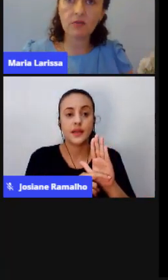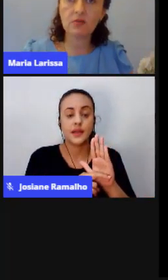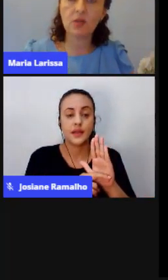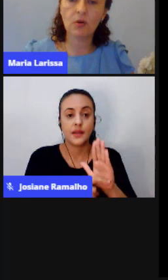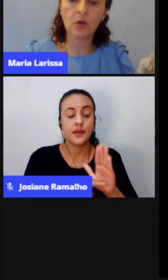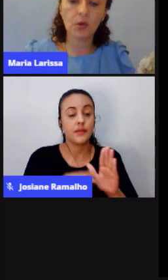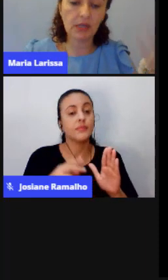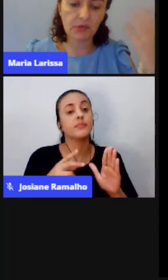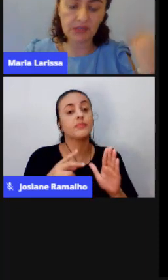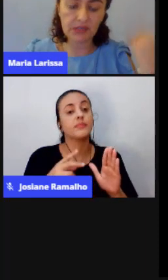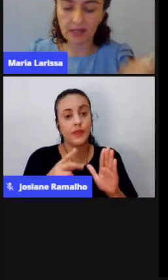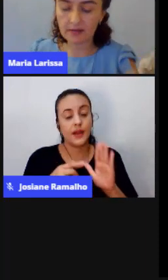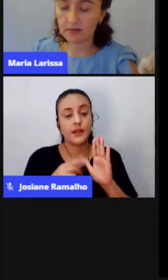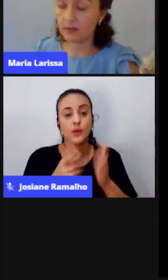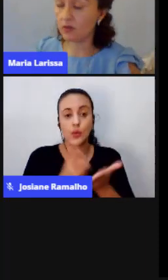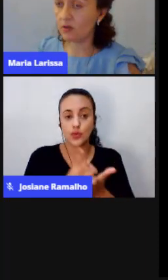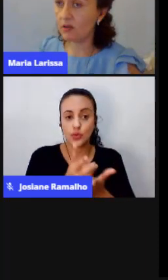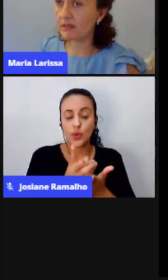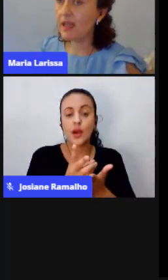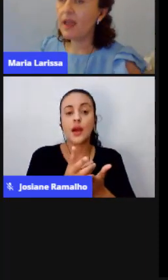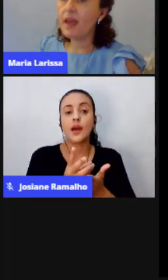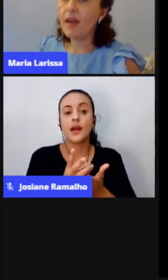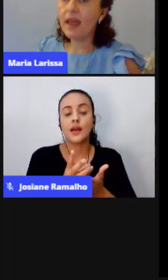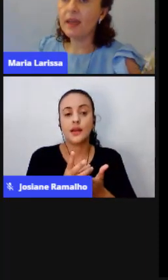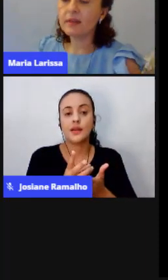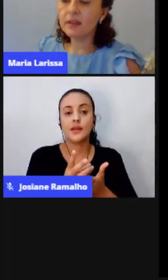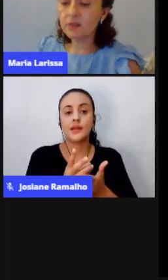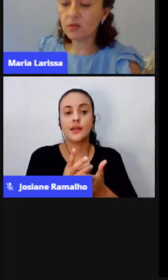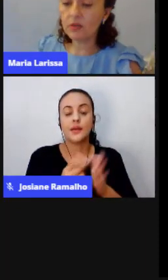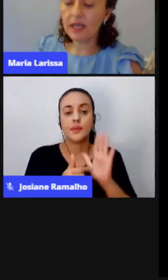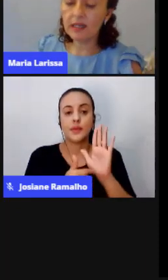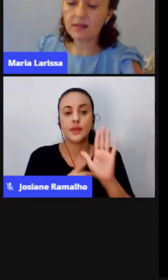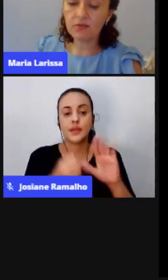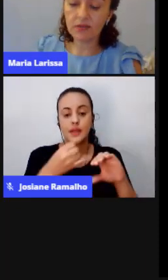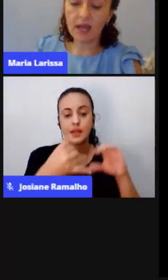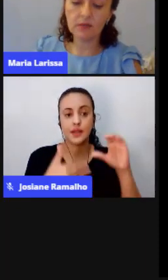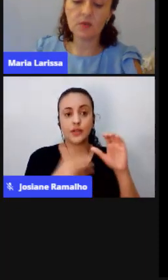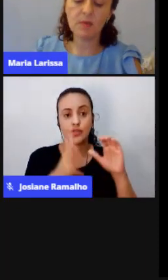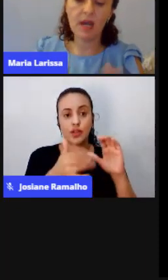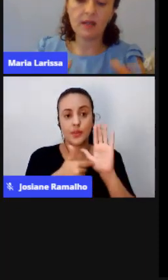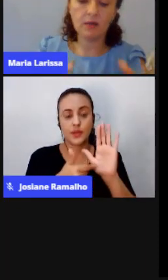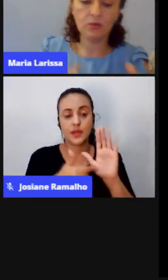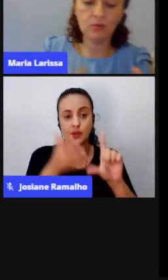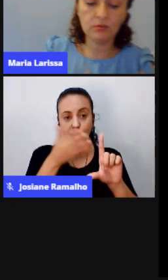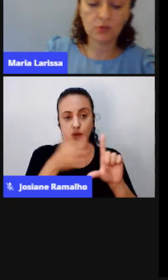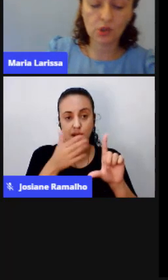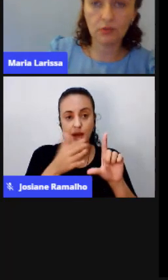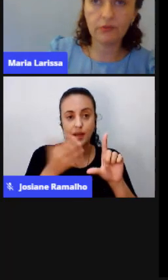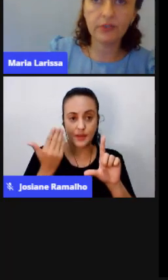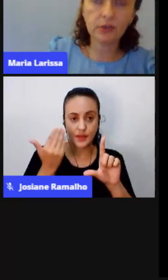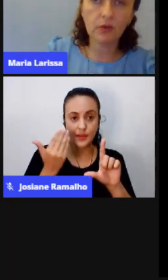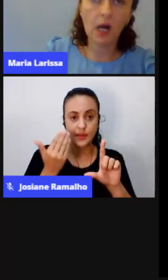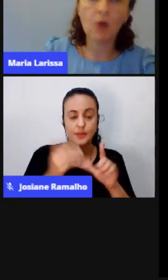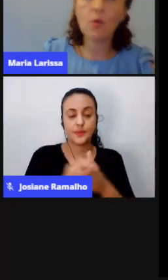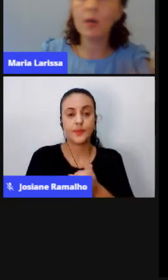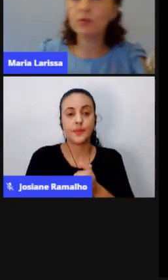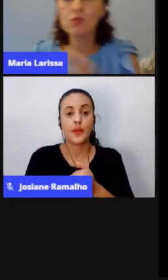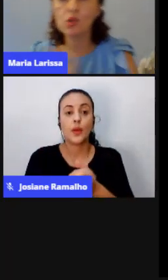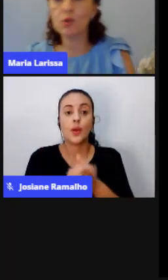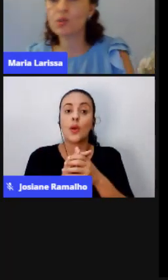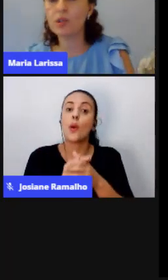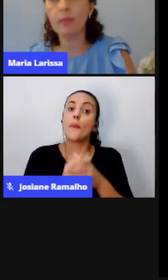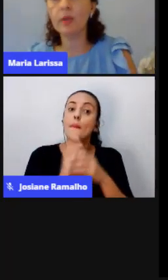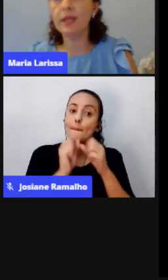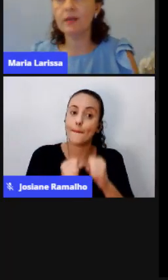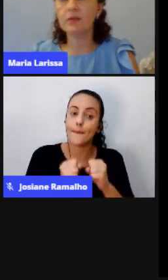aqueles elementos que eu coloquei nos slides anteriores. Tanto eles são válidos para um jogo virtual